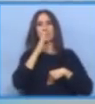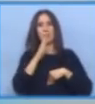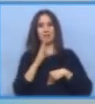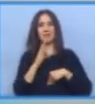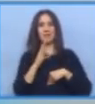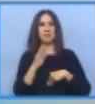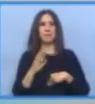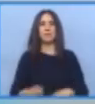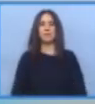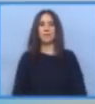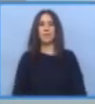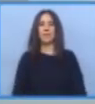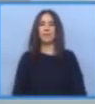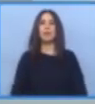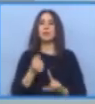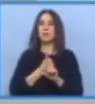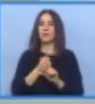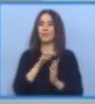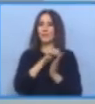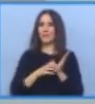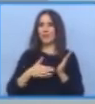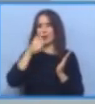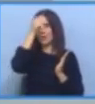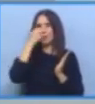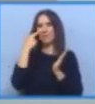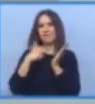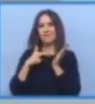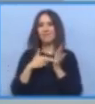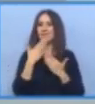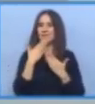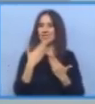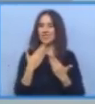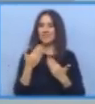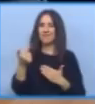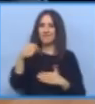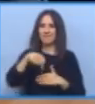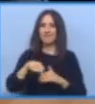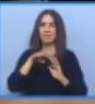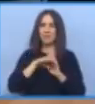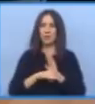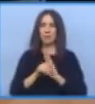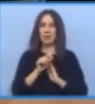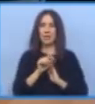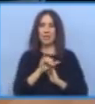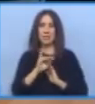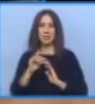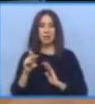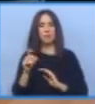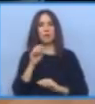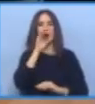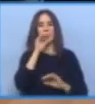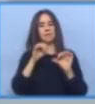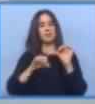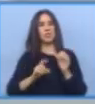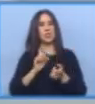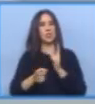Ficam esses desafios a partir dos textos que são lidos nas Eucaristias deste domingo que analisaram, e que agradeço terem estado aqui no programa Eclésia para descobrir as mensagens